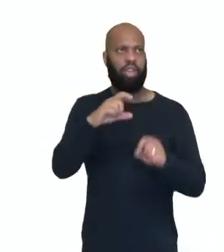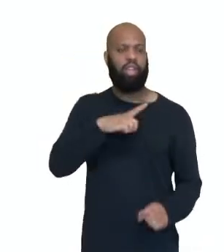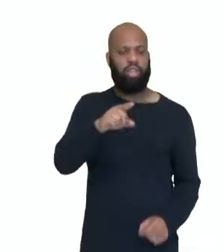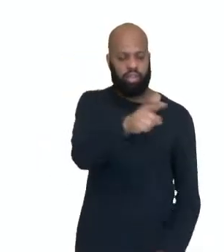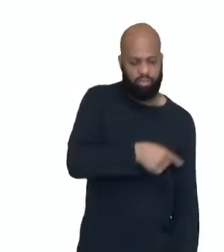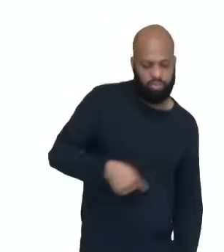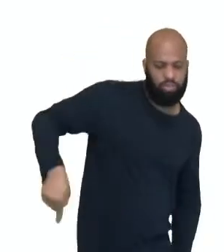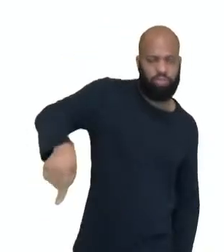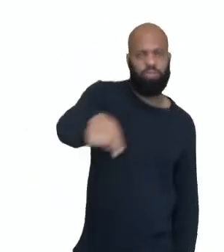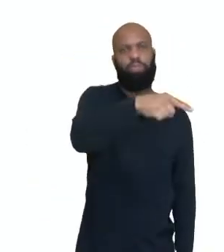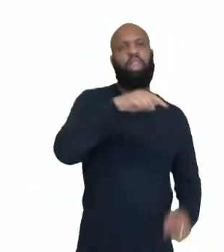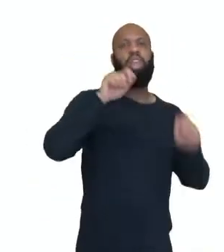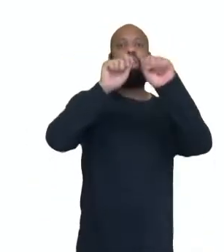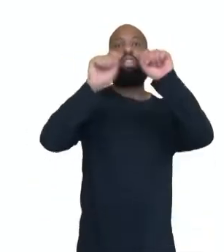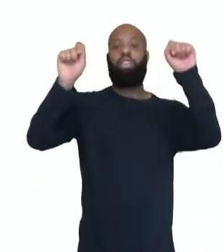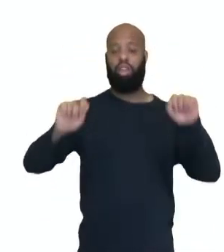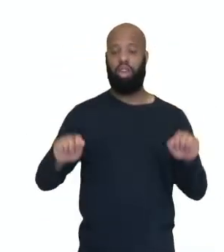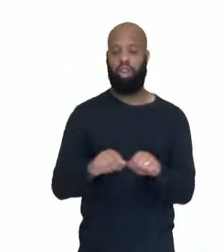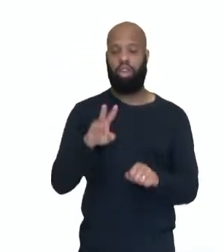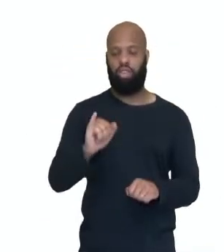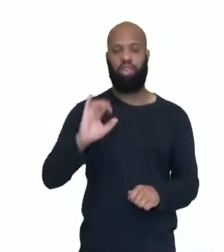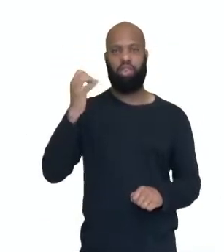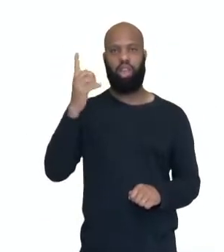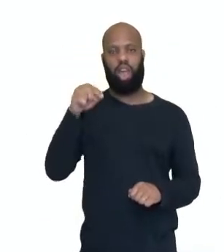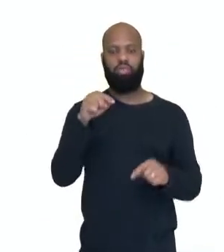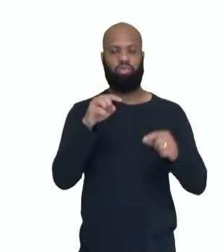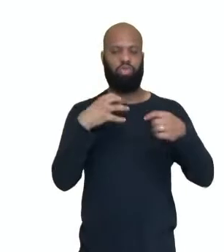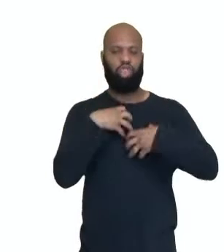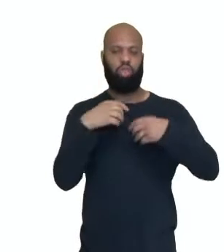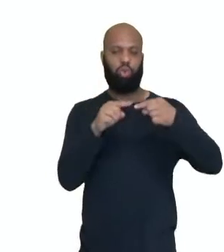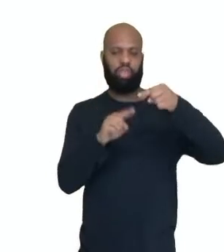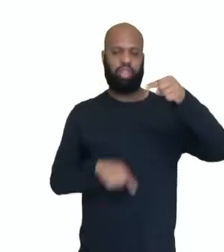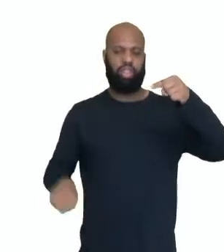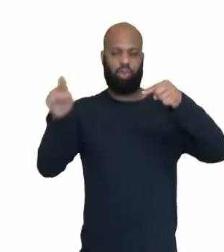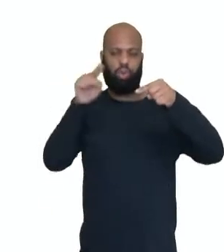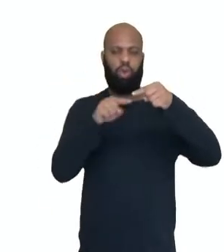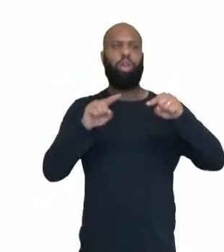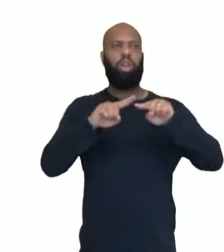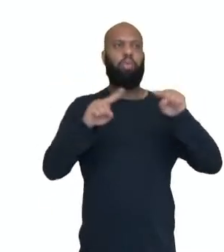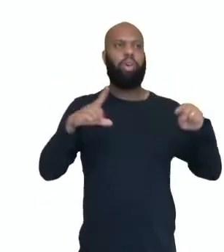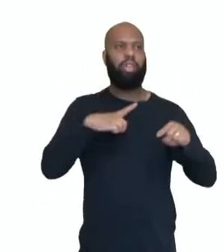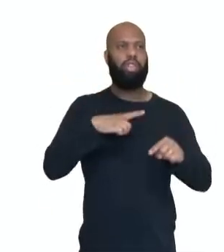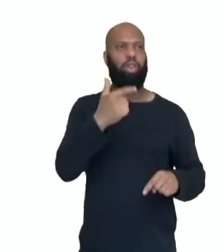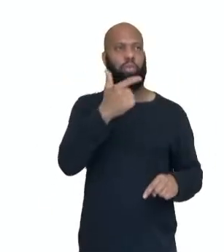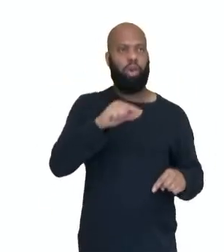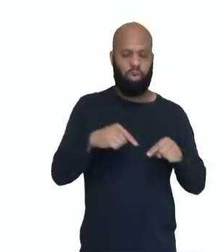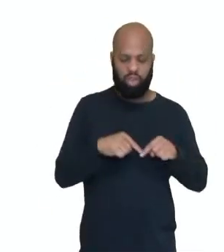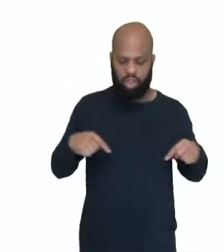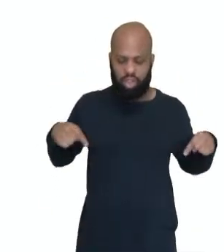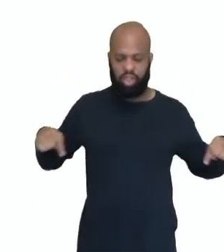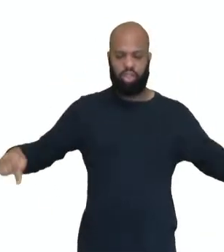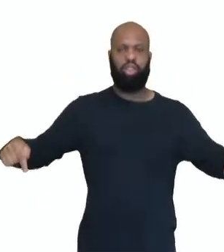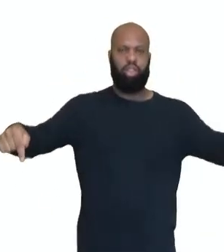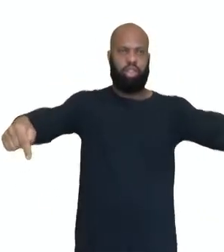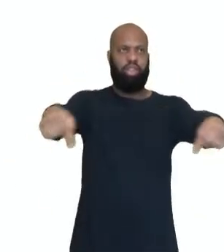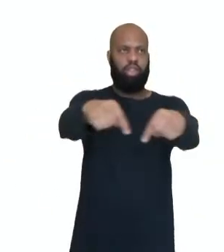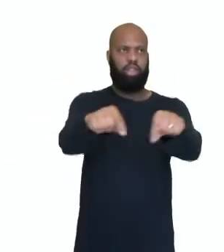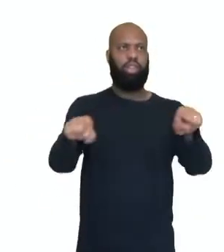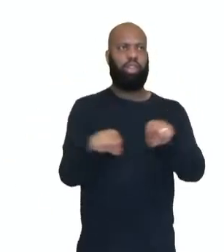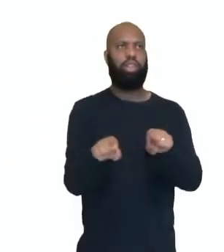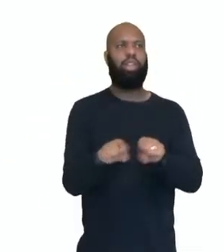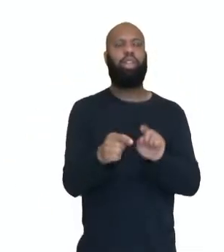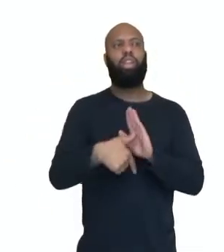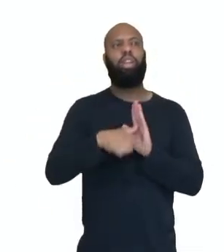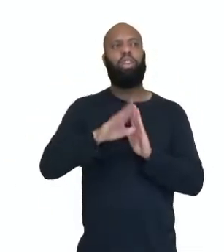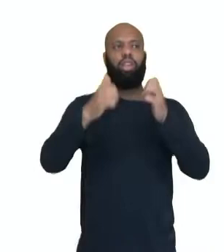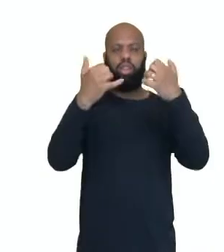que vai acontecer a luta, que ele é um círculo, mas ele é cercado por mais uma areazinha quadrada de palha. Como eu